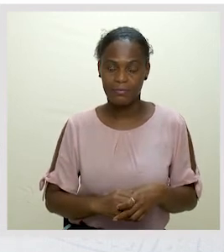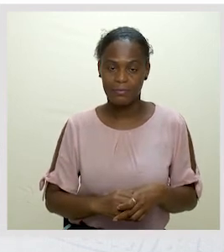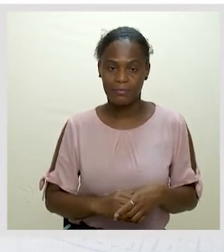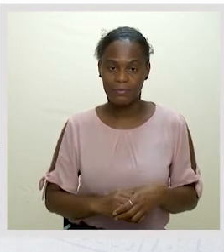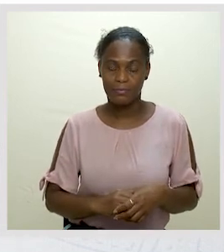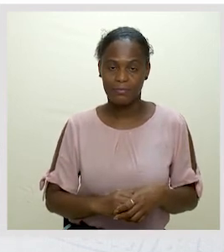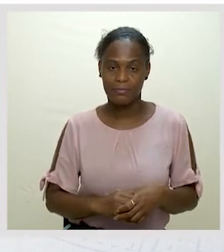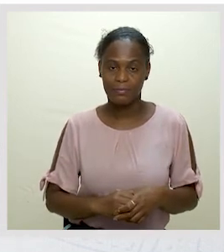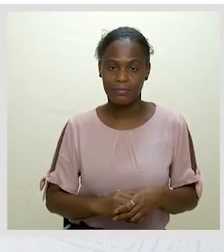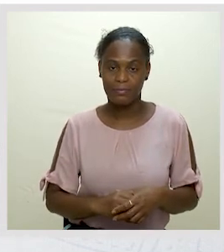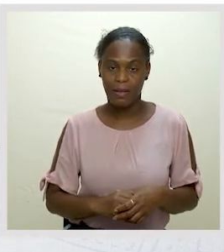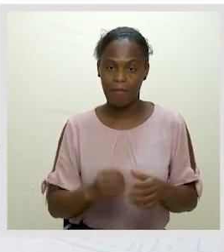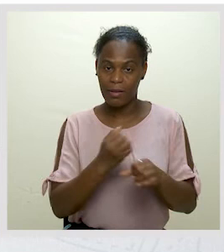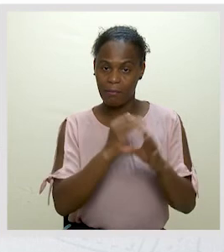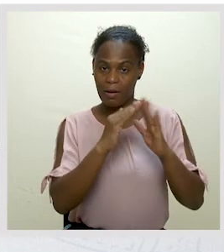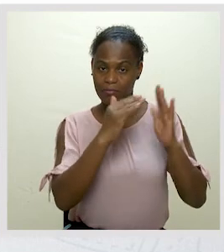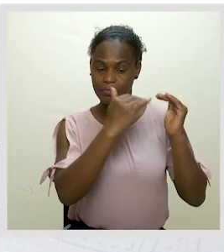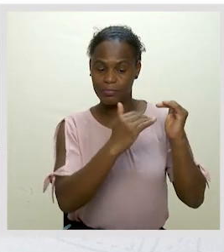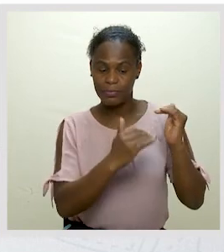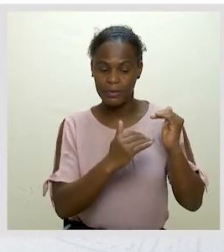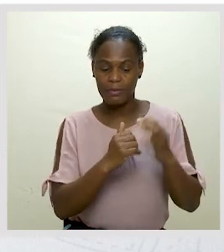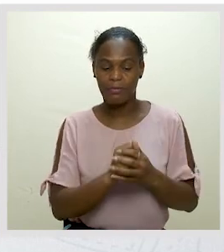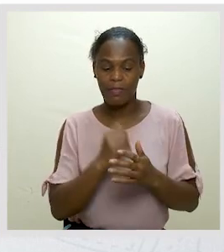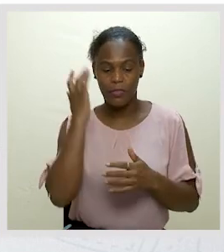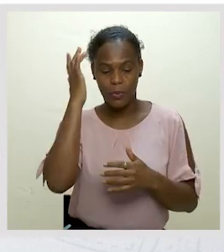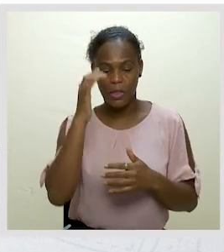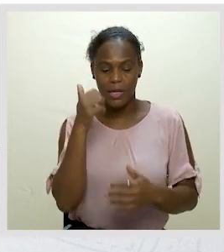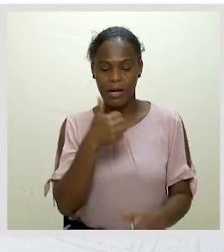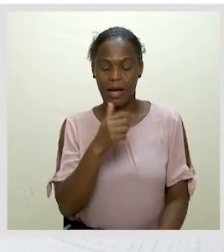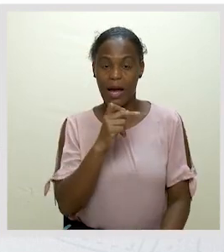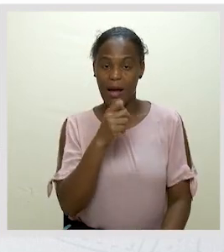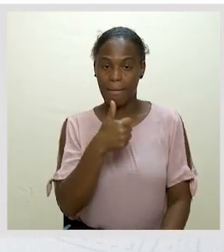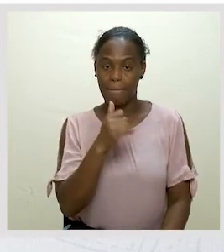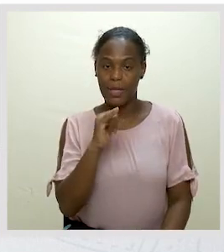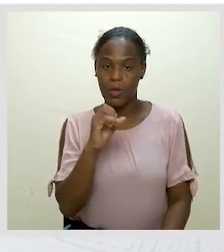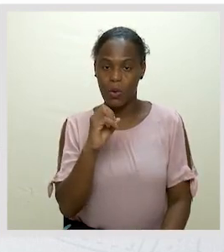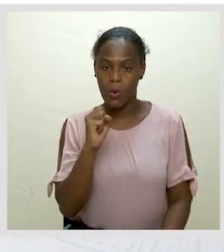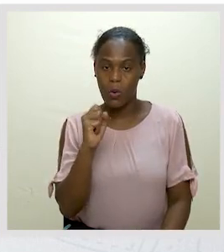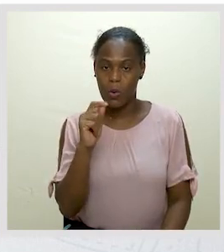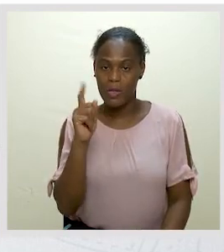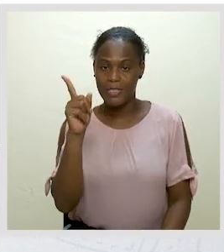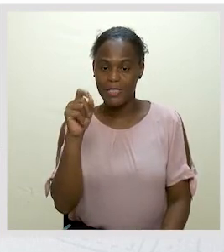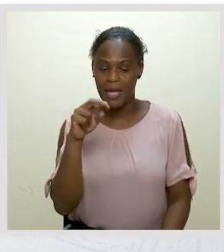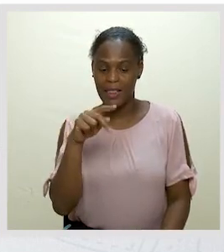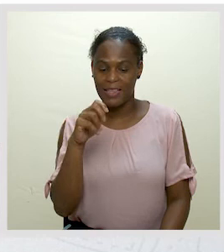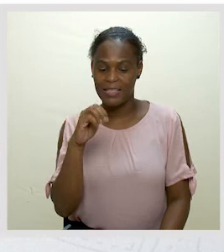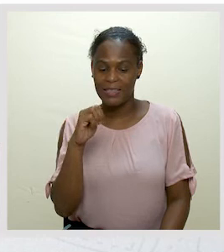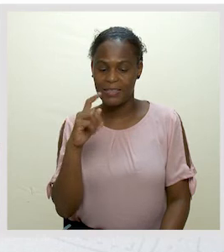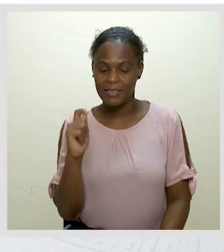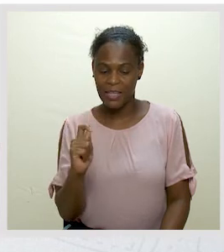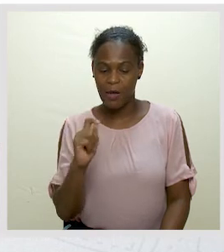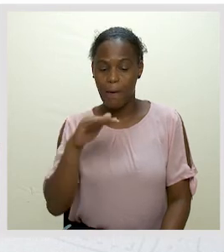é o seguinte: segundo a teoria da abiogênese,